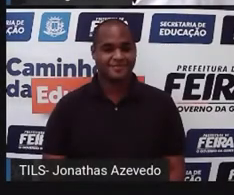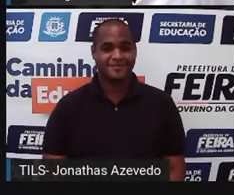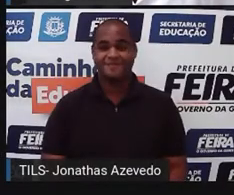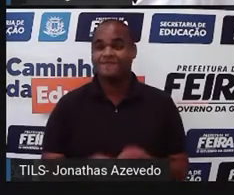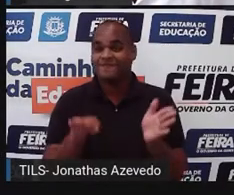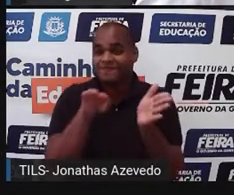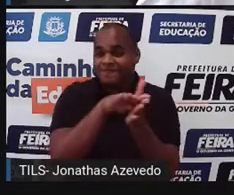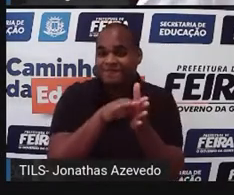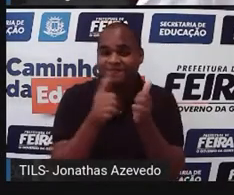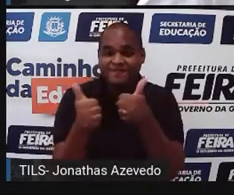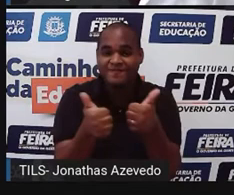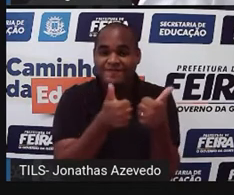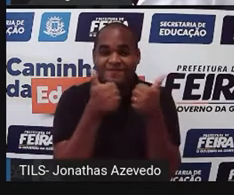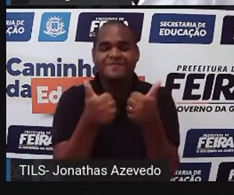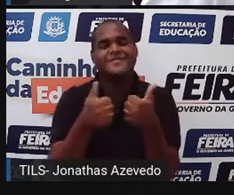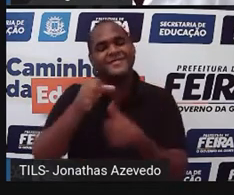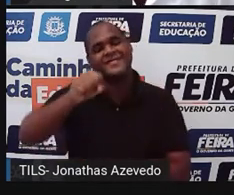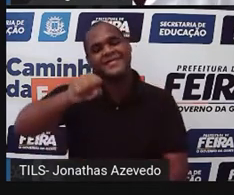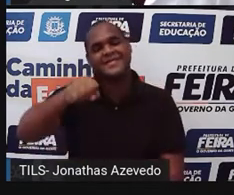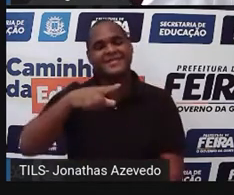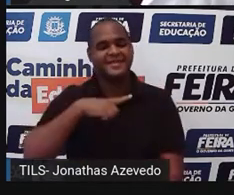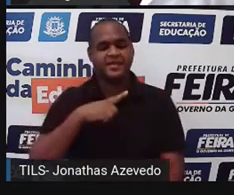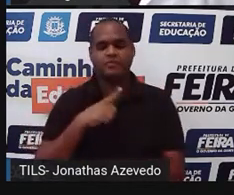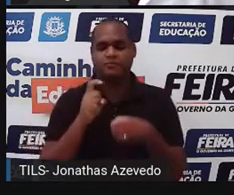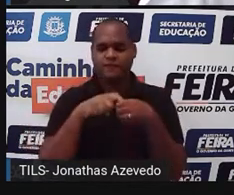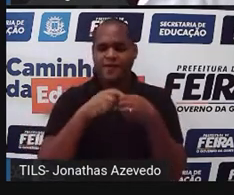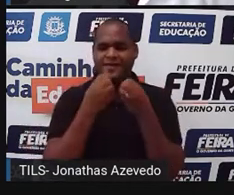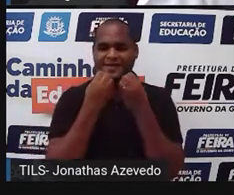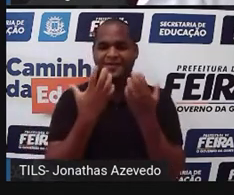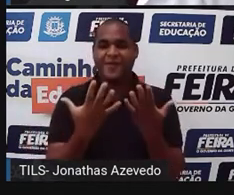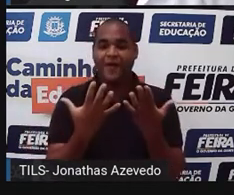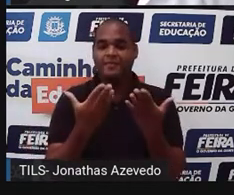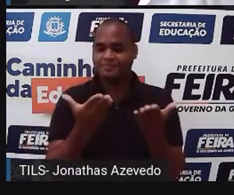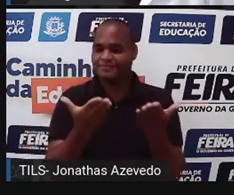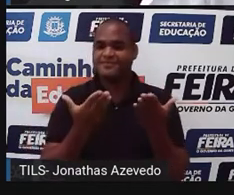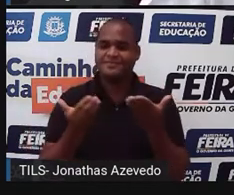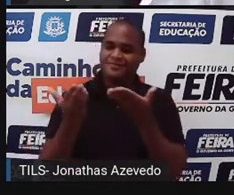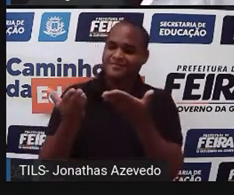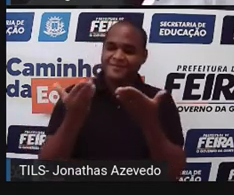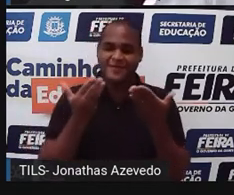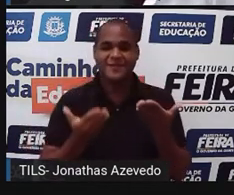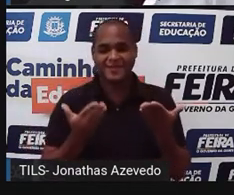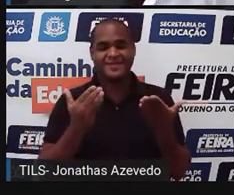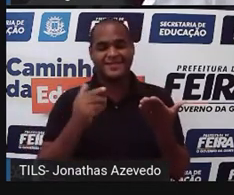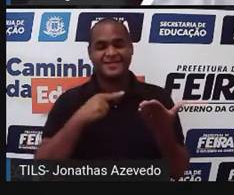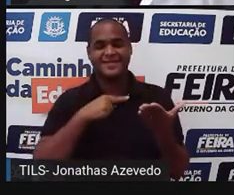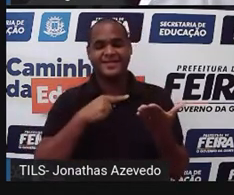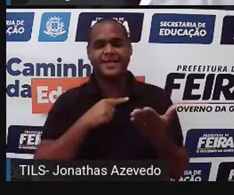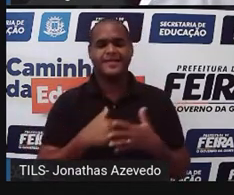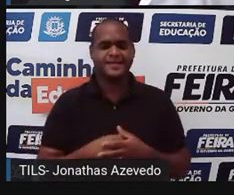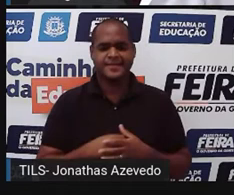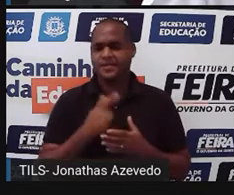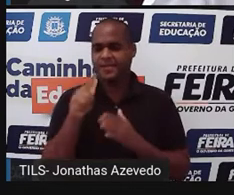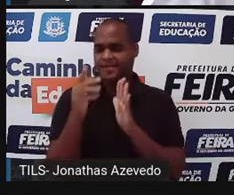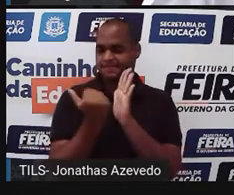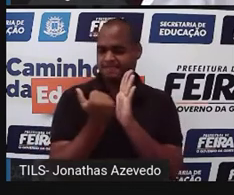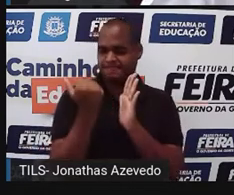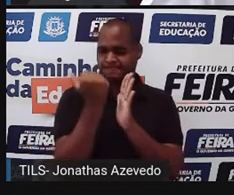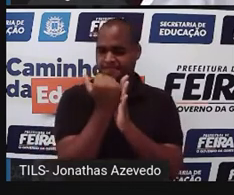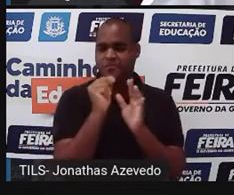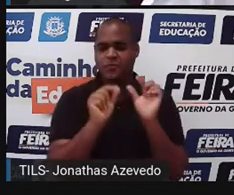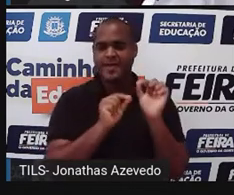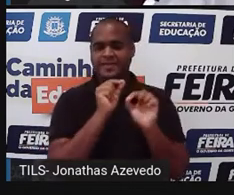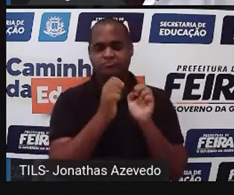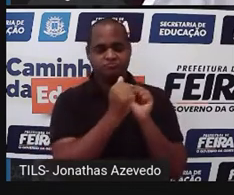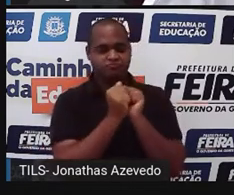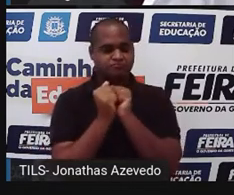Já chegamos sim é isso aí estamos de volta seja bem-vindo seja bem-vinda mais uma vez